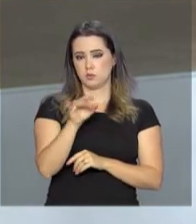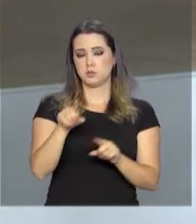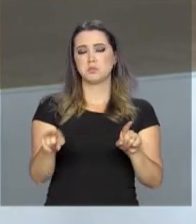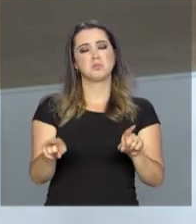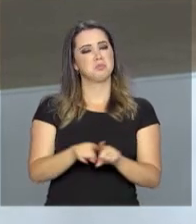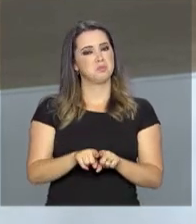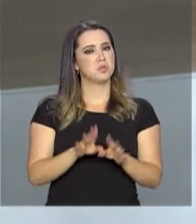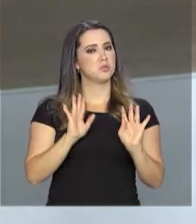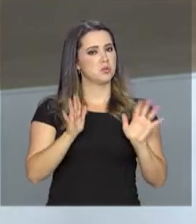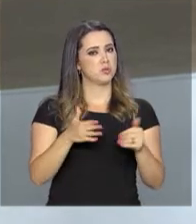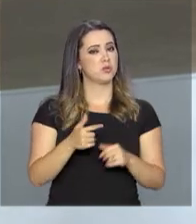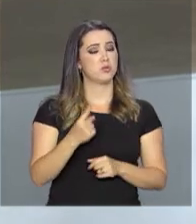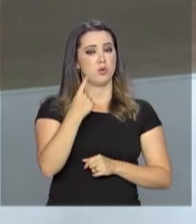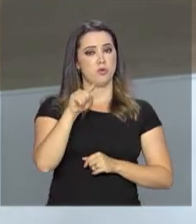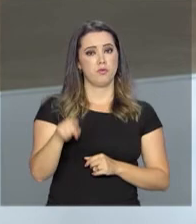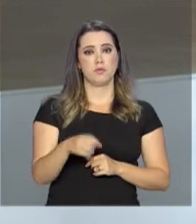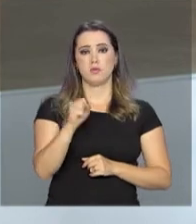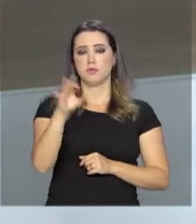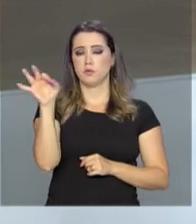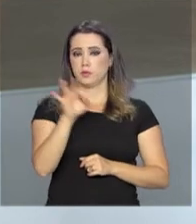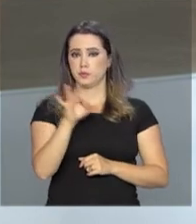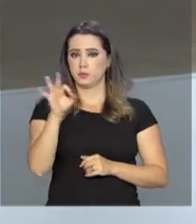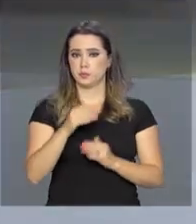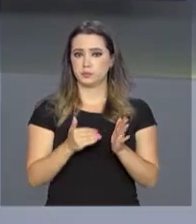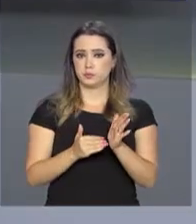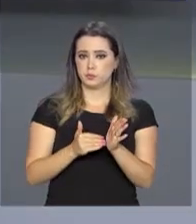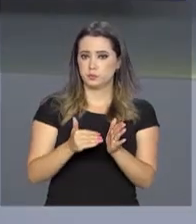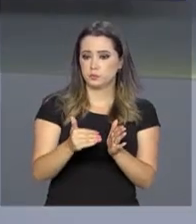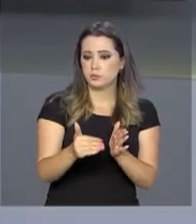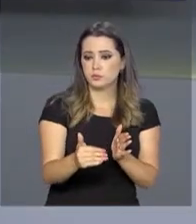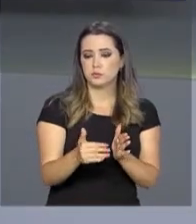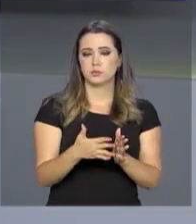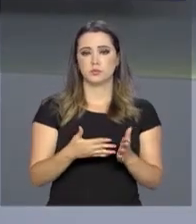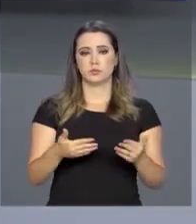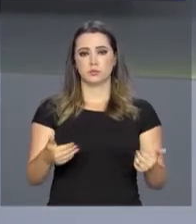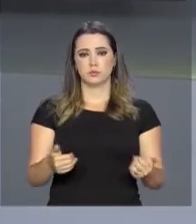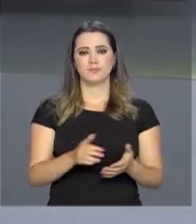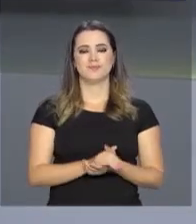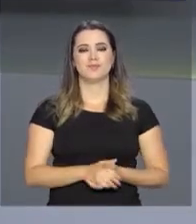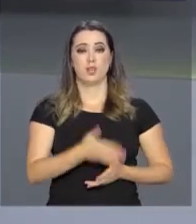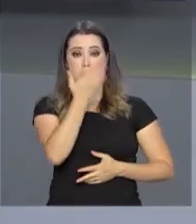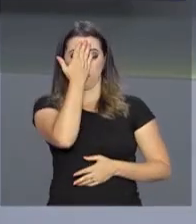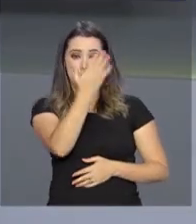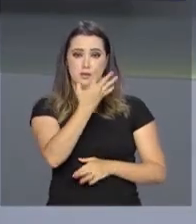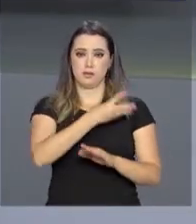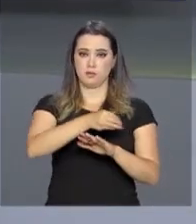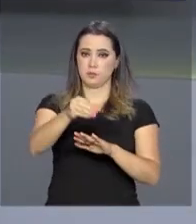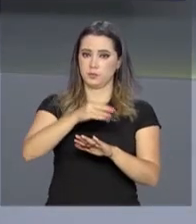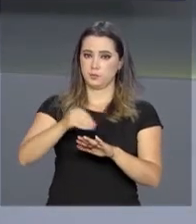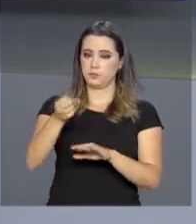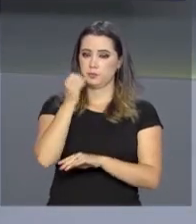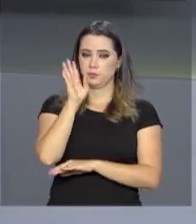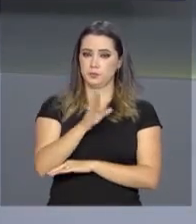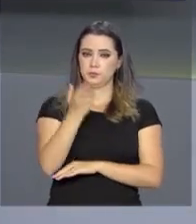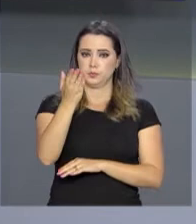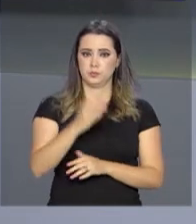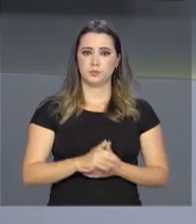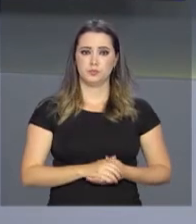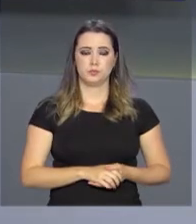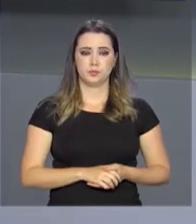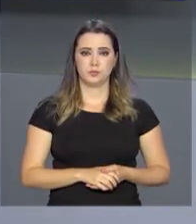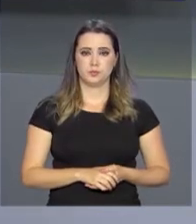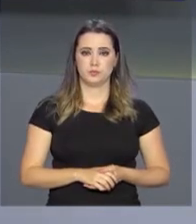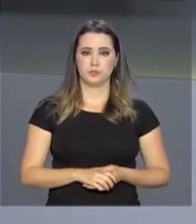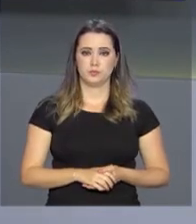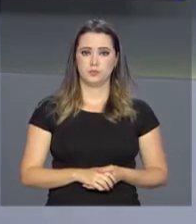0,8% no primeiro trimestre. Eu volto com você, Alessandra. Obrigada, Pablo, pelas informações. Uma boa tarde para você.